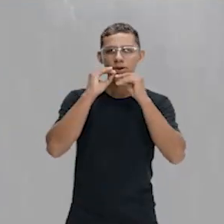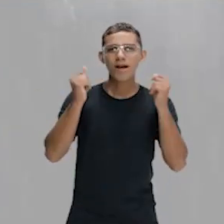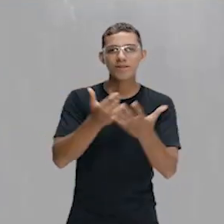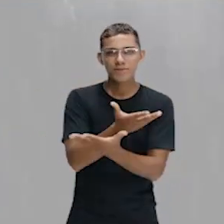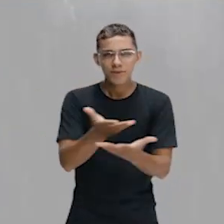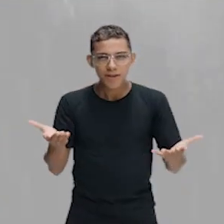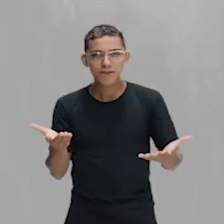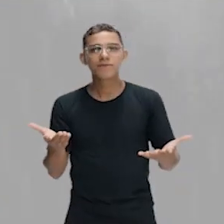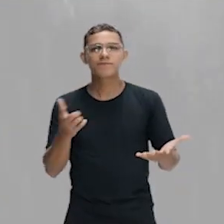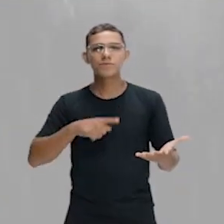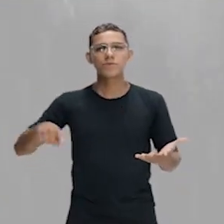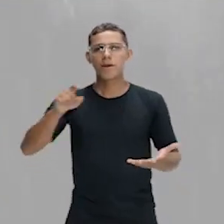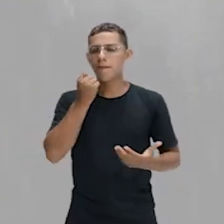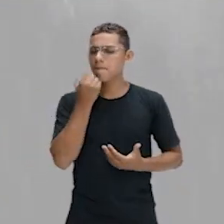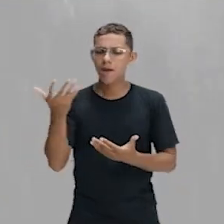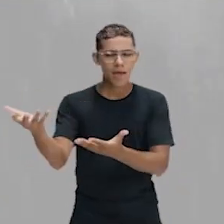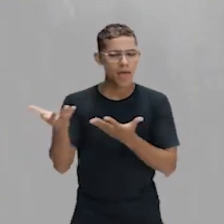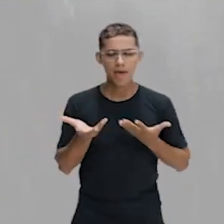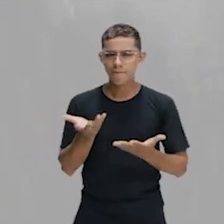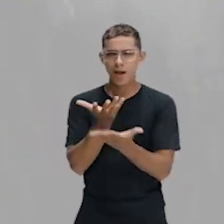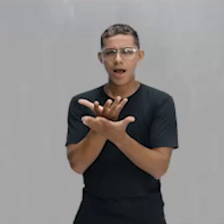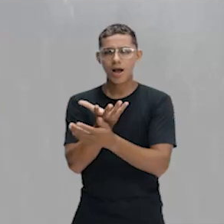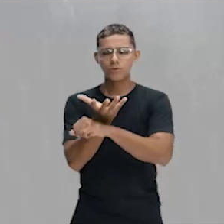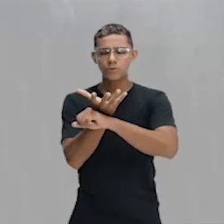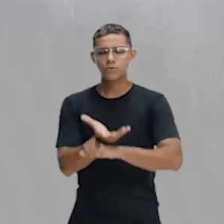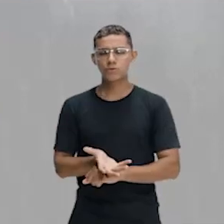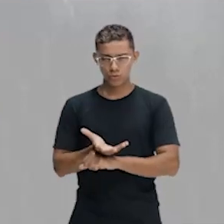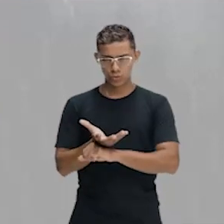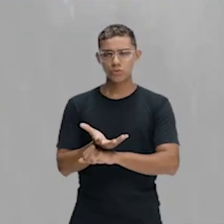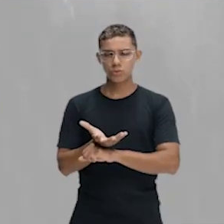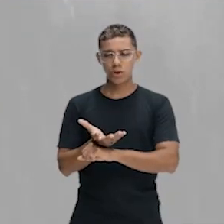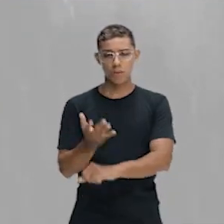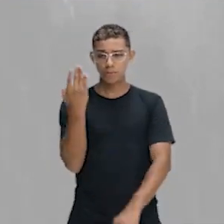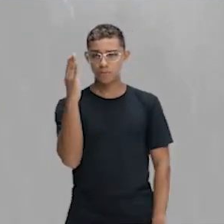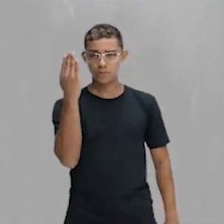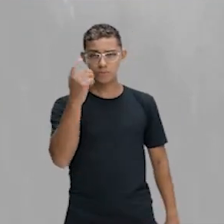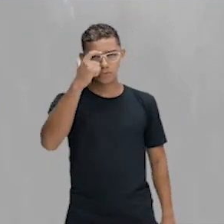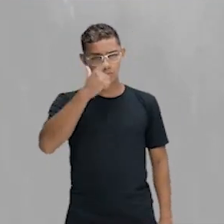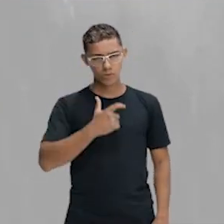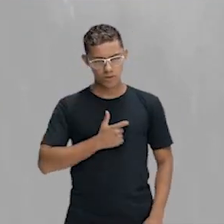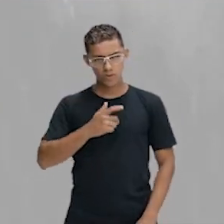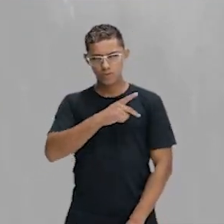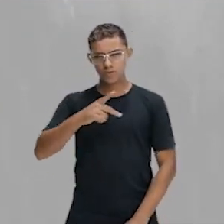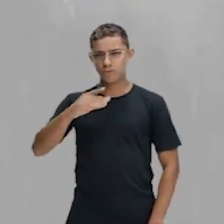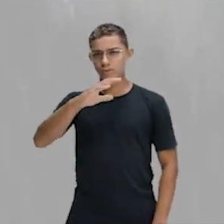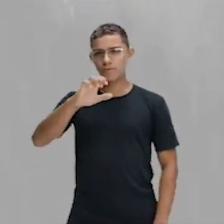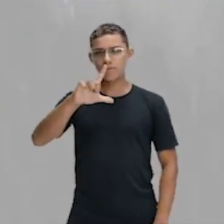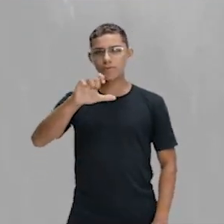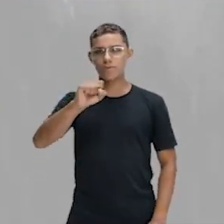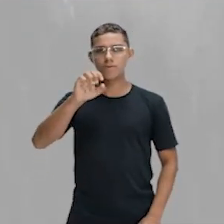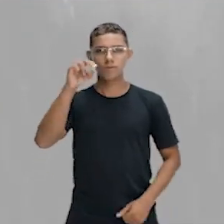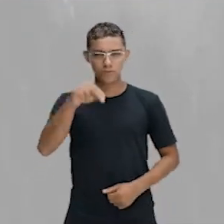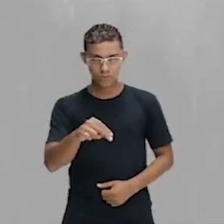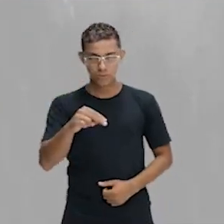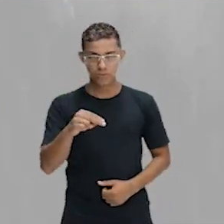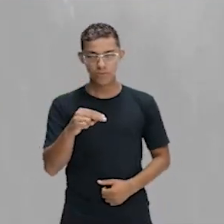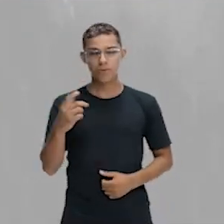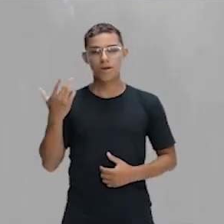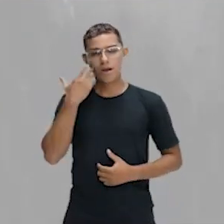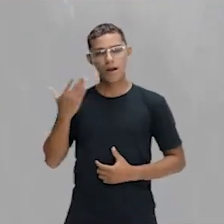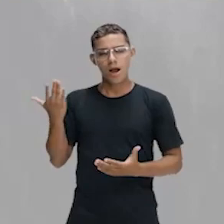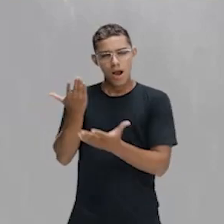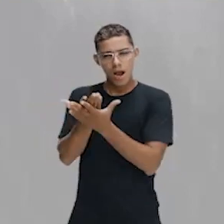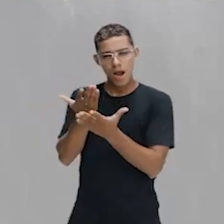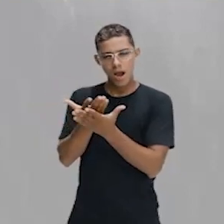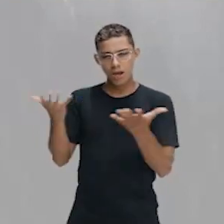aí, pessoal, tudo bem com vocês? Sejam bem-vindos a mais uma aula aqui do Fica em Casa Aprendendo. Eu sou o professor Celso Ramos, sou seu professor de Biologia. Nessa aula